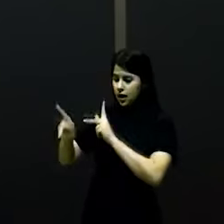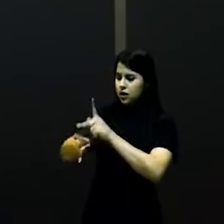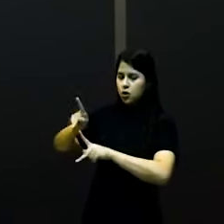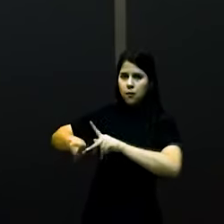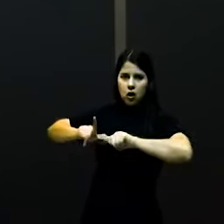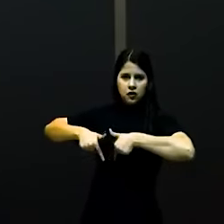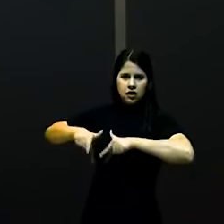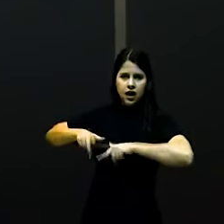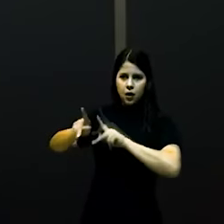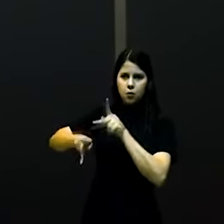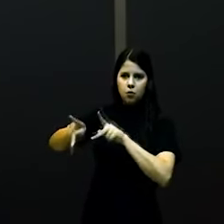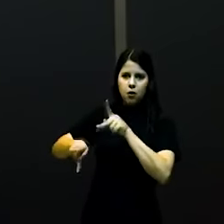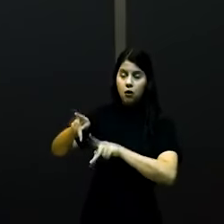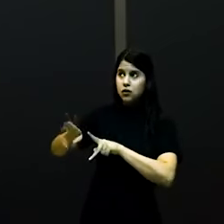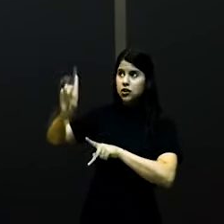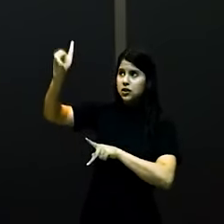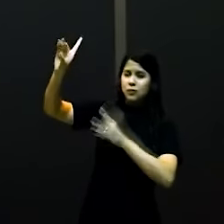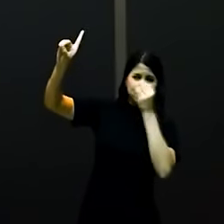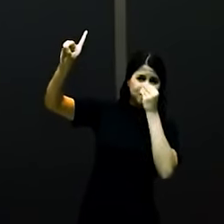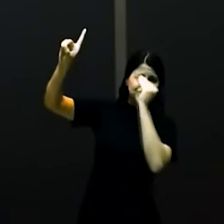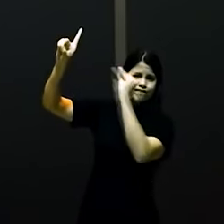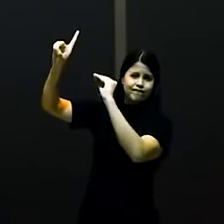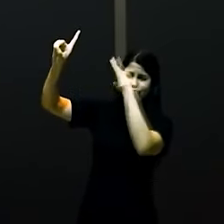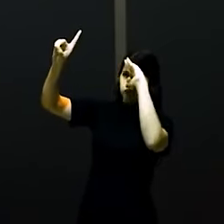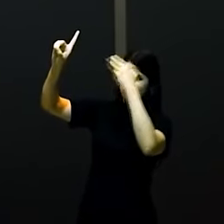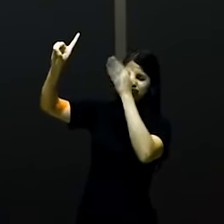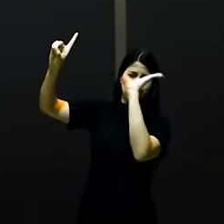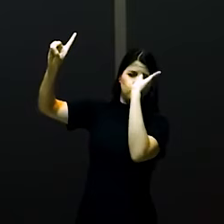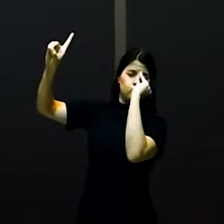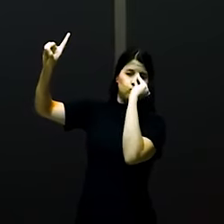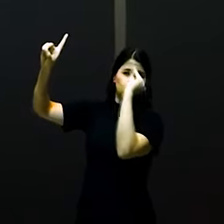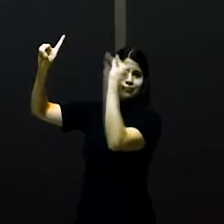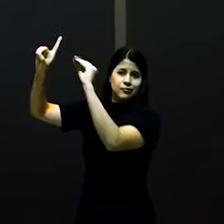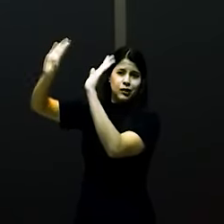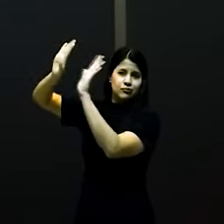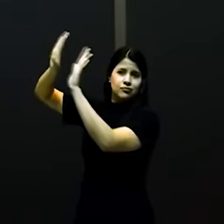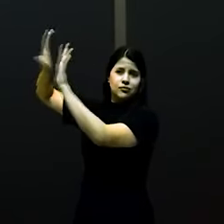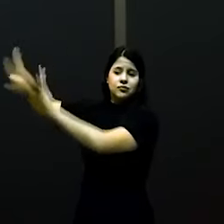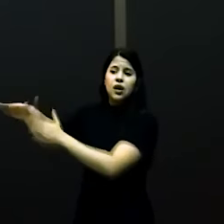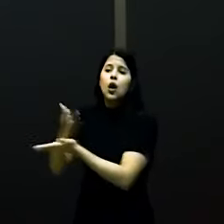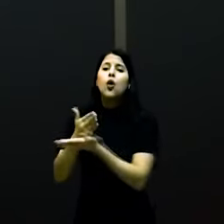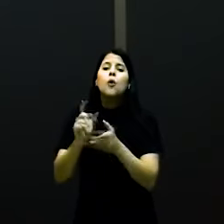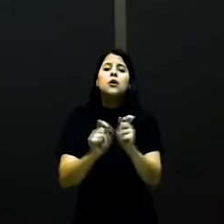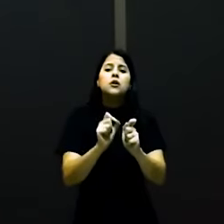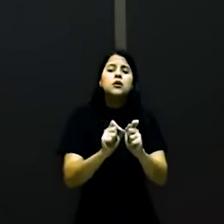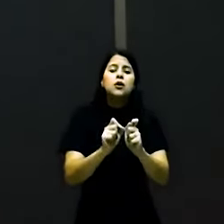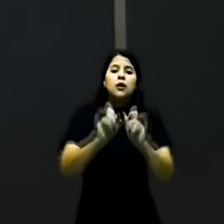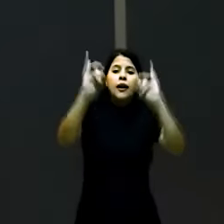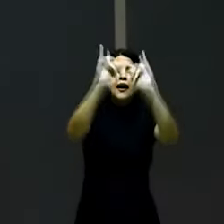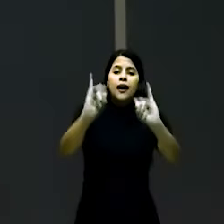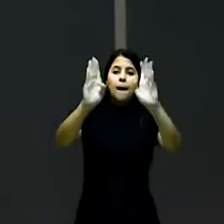fé. Pararam de crer no Senhor e começaram a crer em Baal.